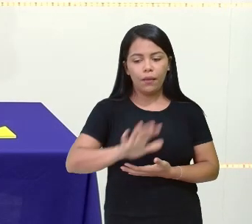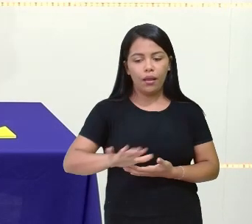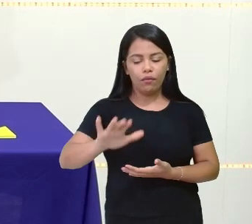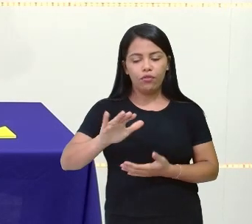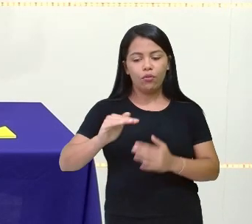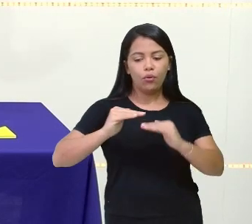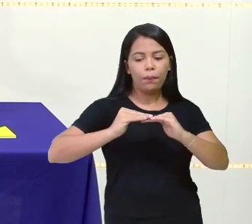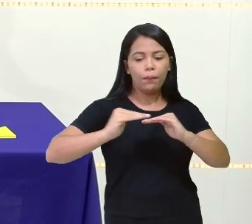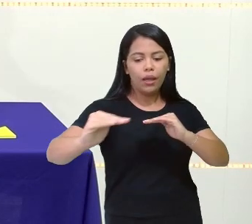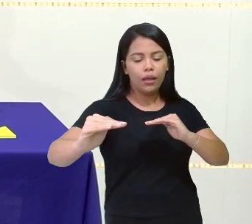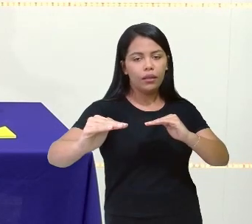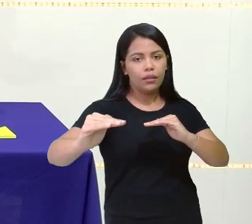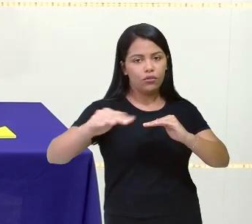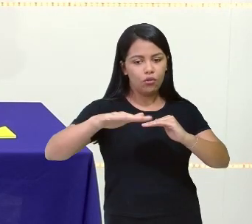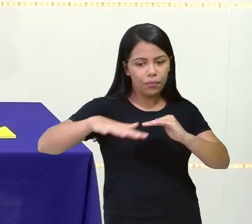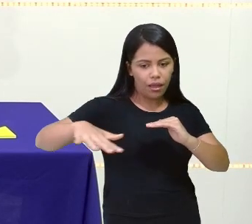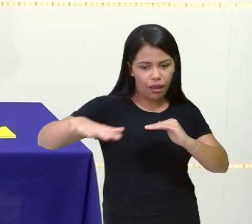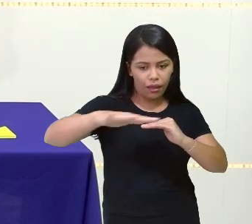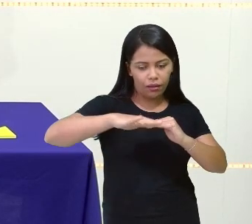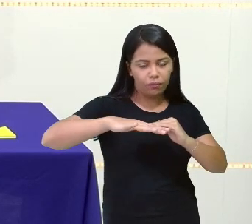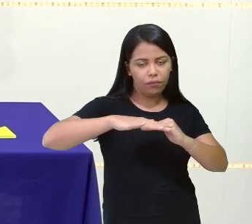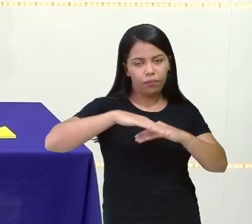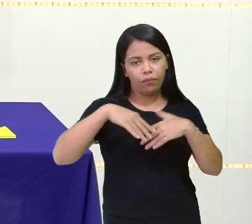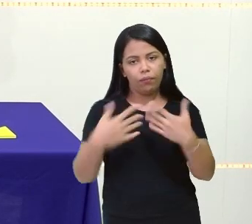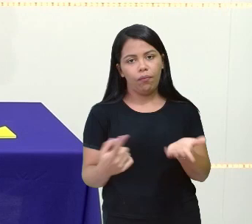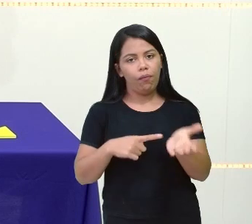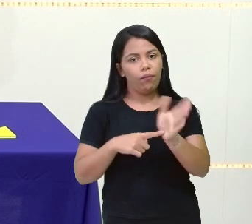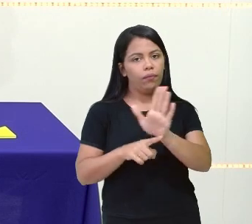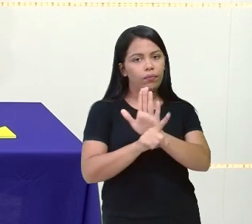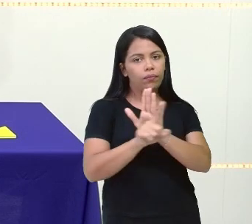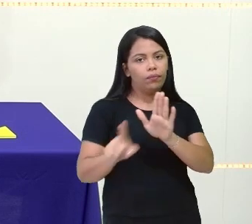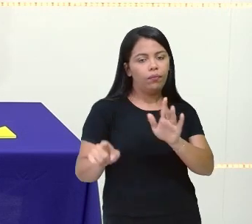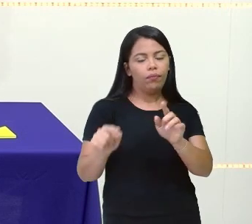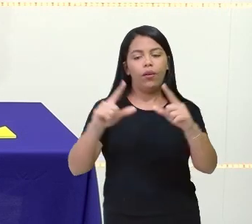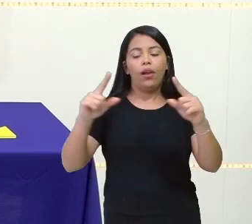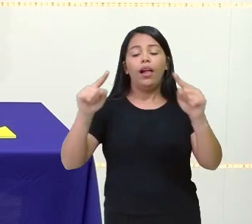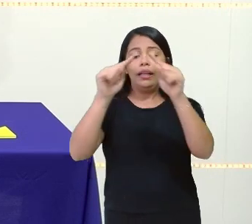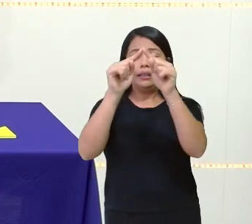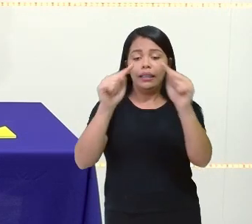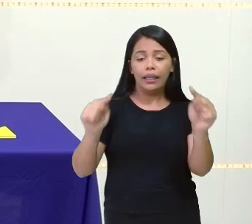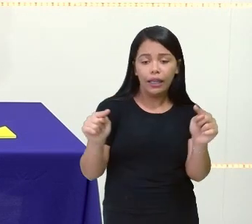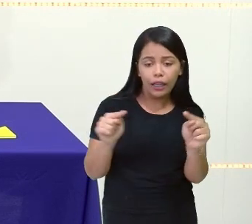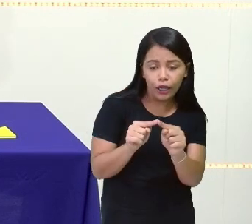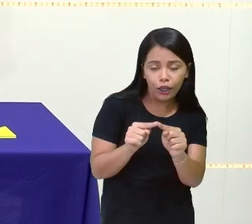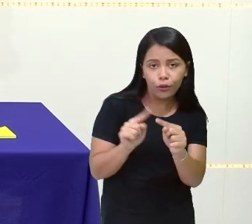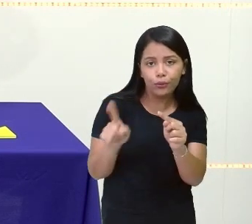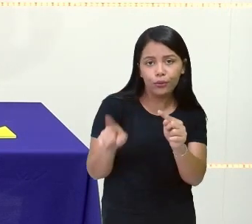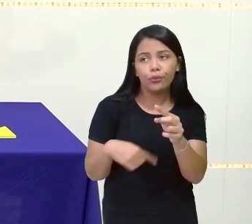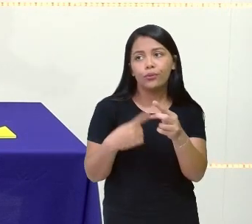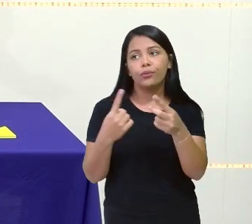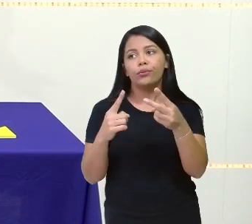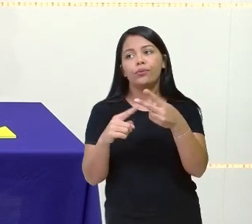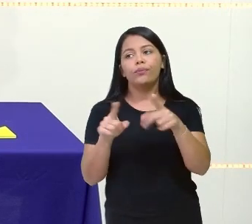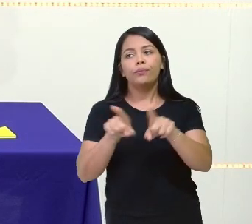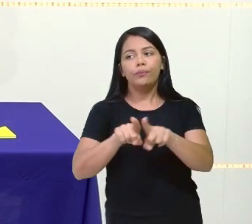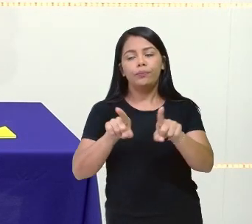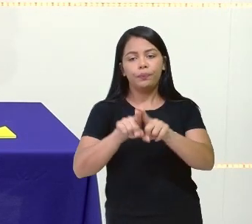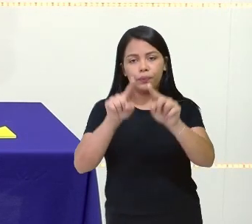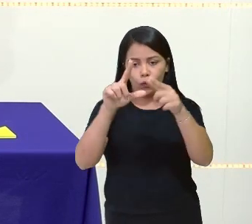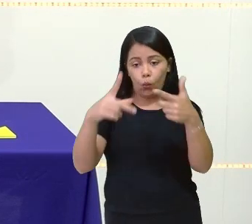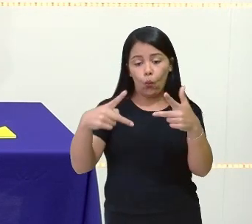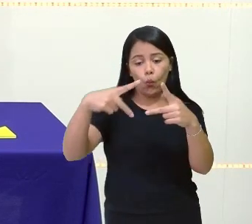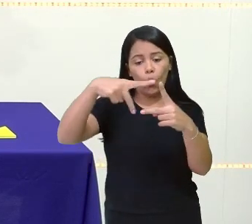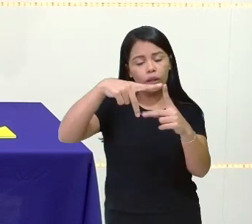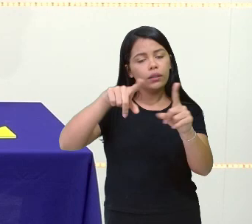Em relação à área, eu vou trabalhar aqui o triângulo como unidade de medida de área e o quadrado